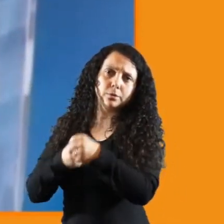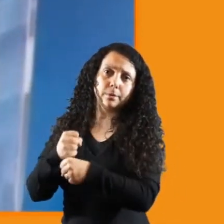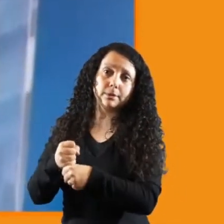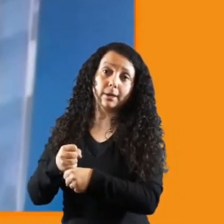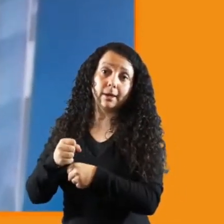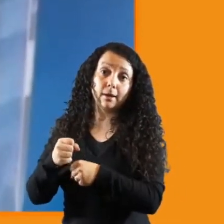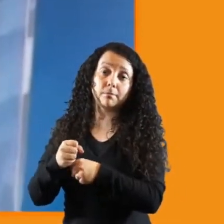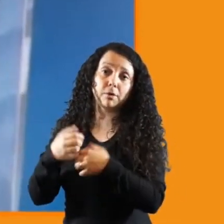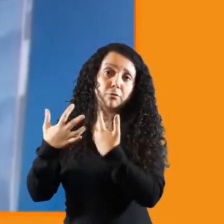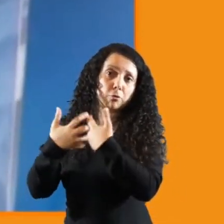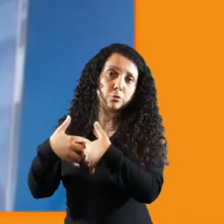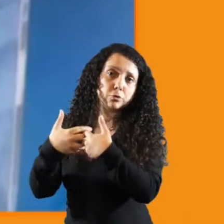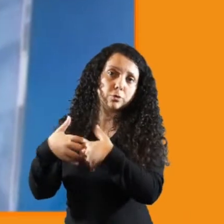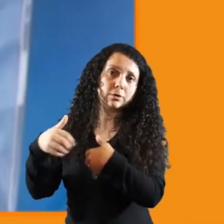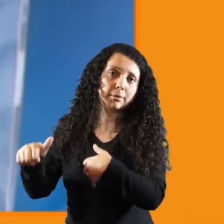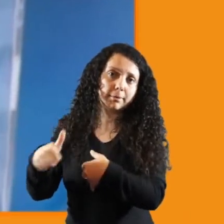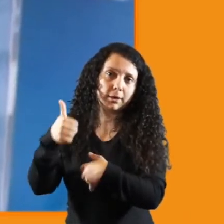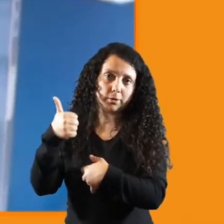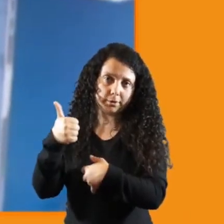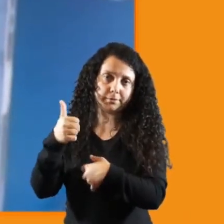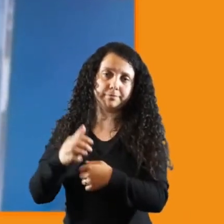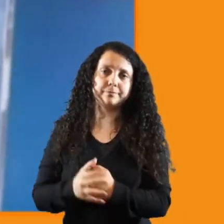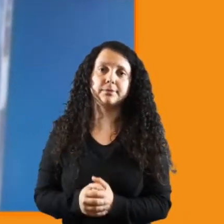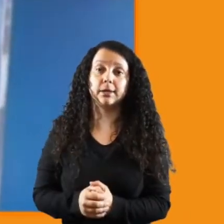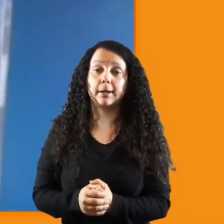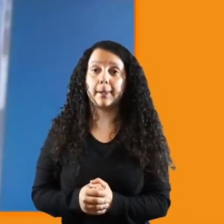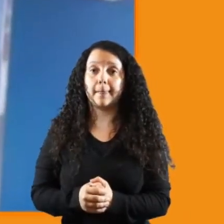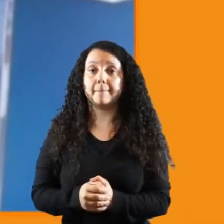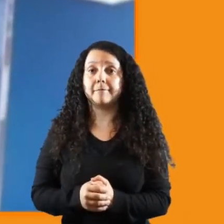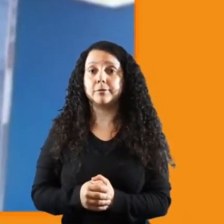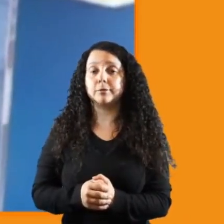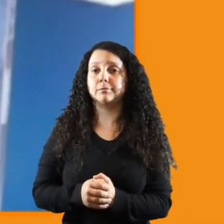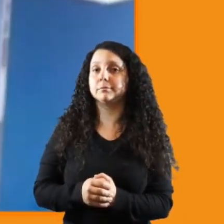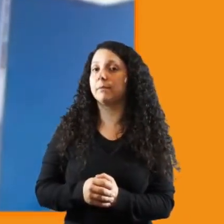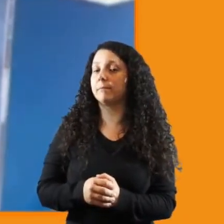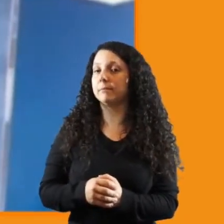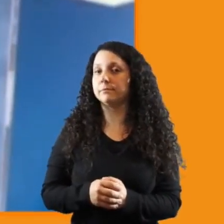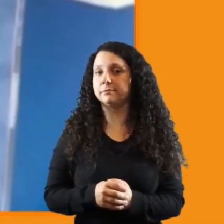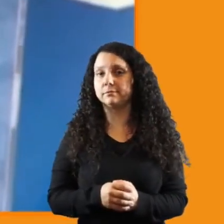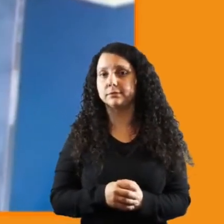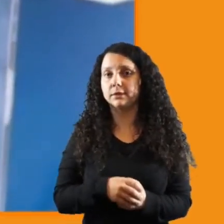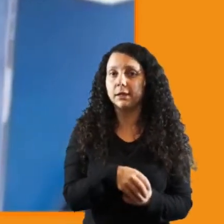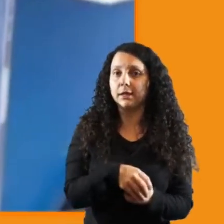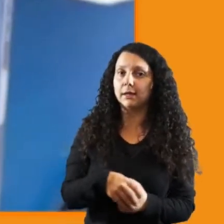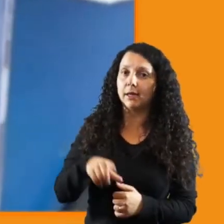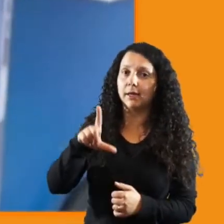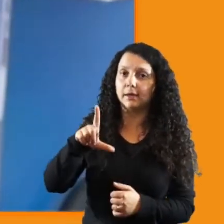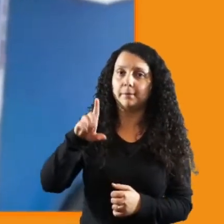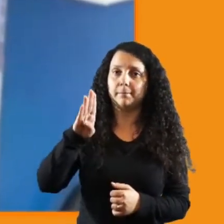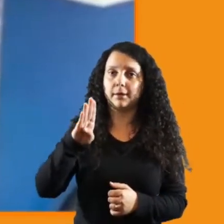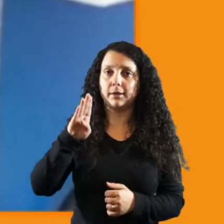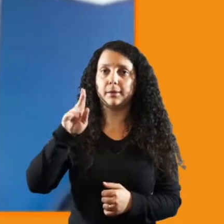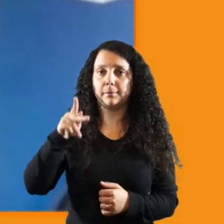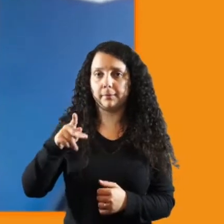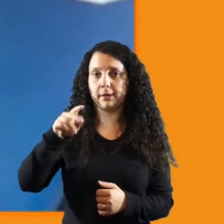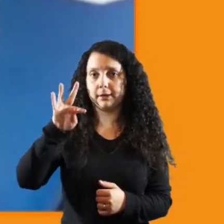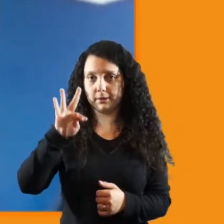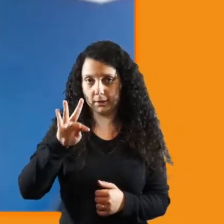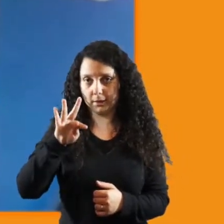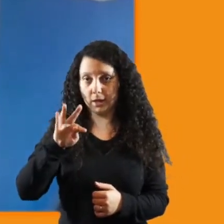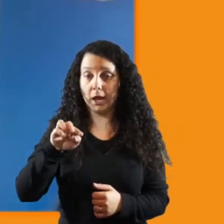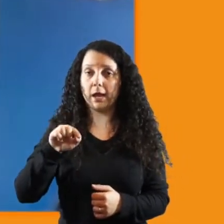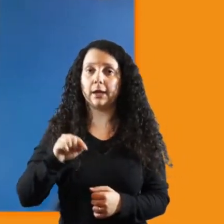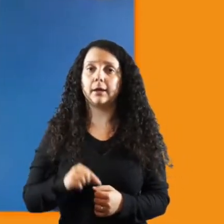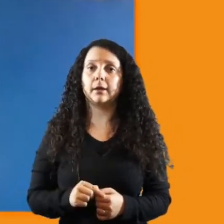mais sofisticados contêm o recurso de MPPT, que a gente chama, que é o ponto de rastreamento de máxima